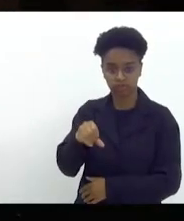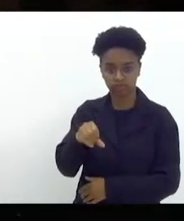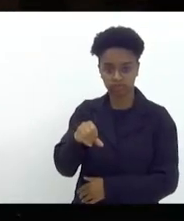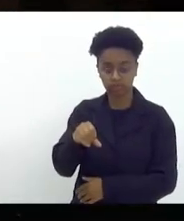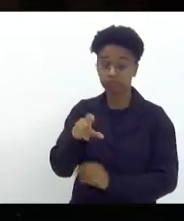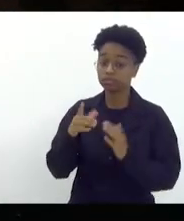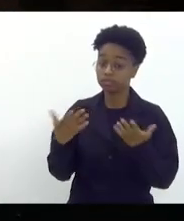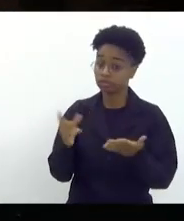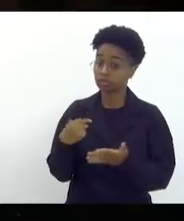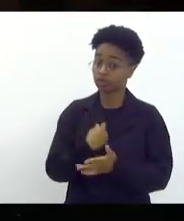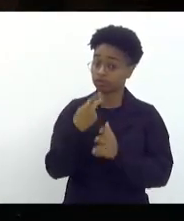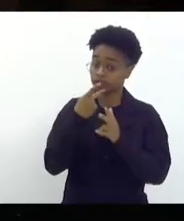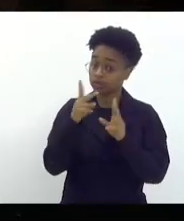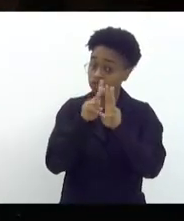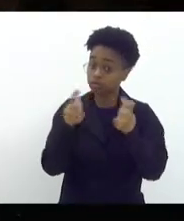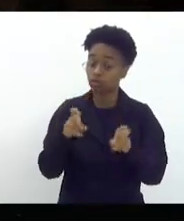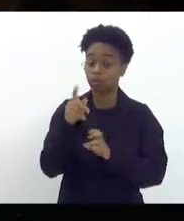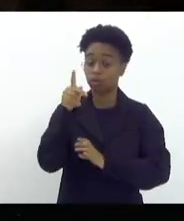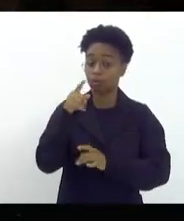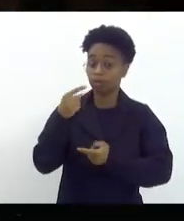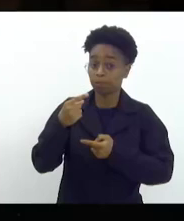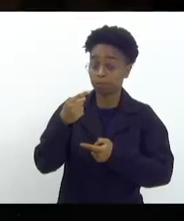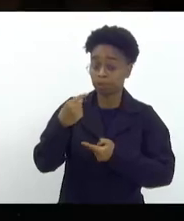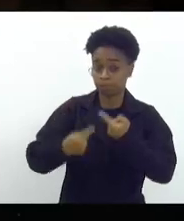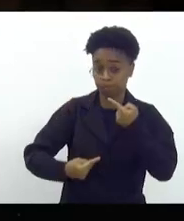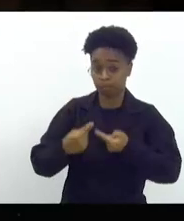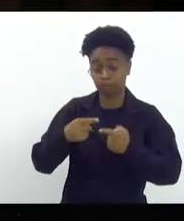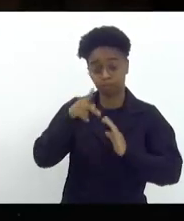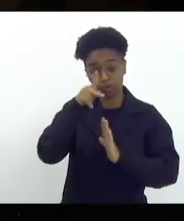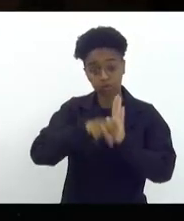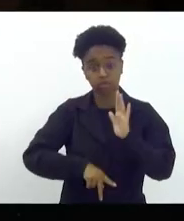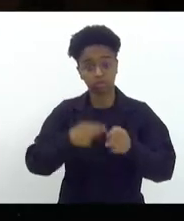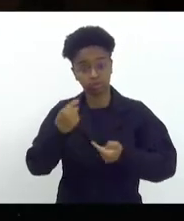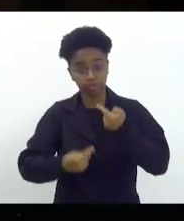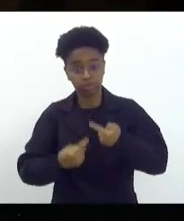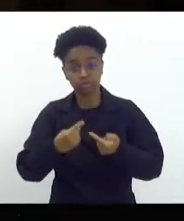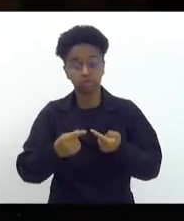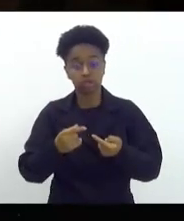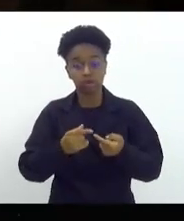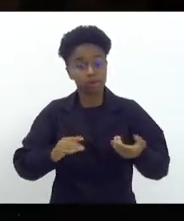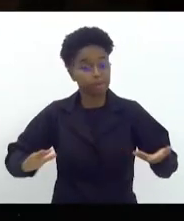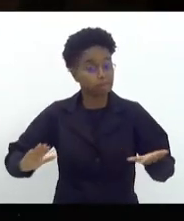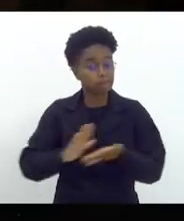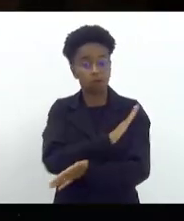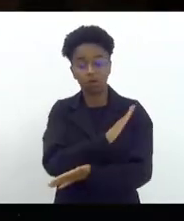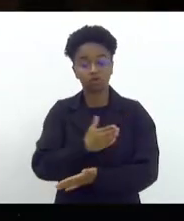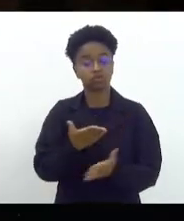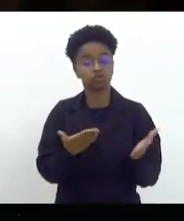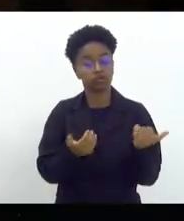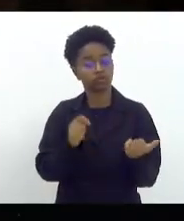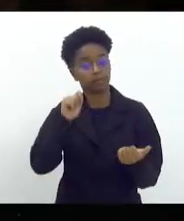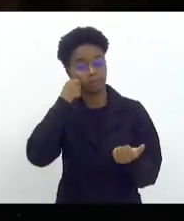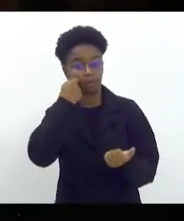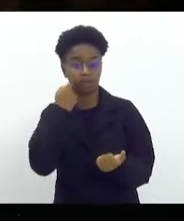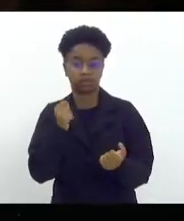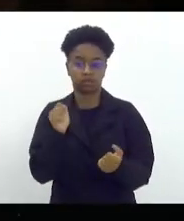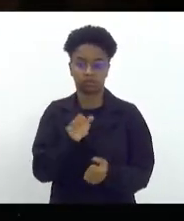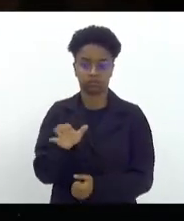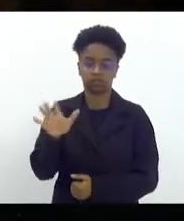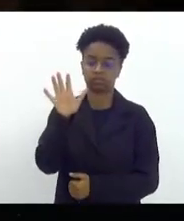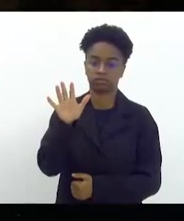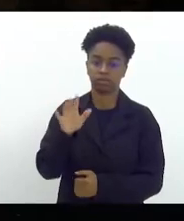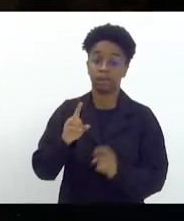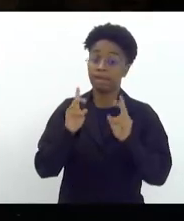falando de um projeto político que ceifa vida de jovens negros periféricos Além disso no mesmo ano em